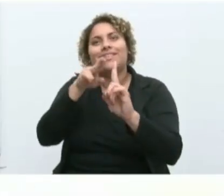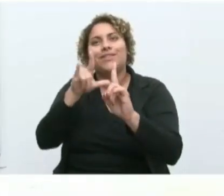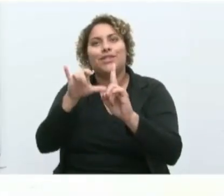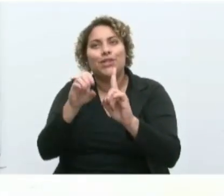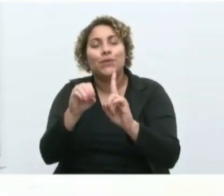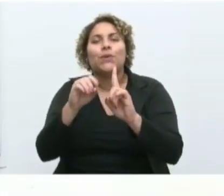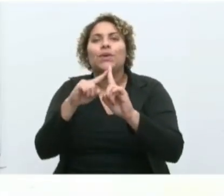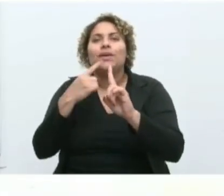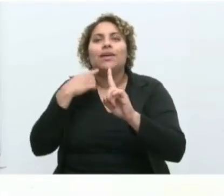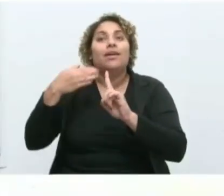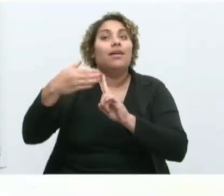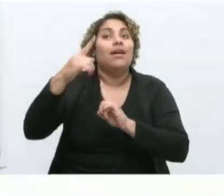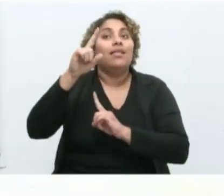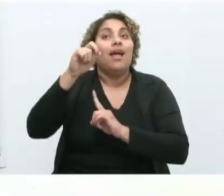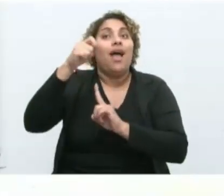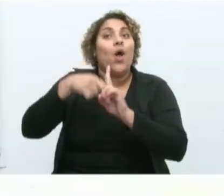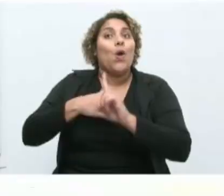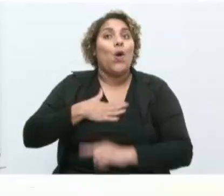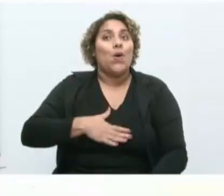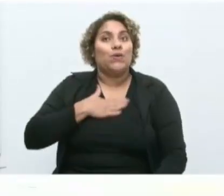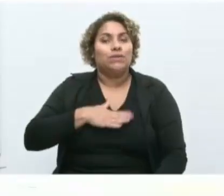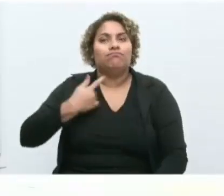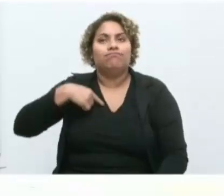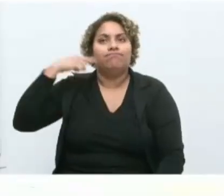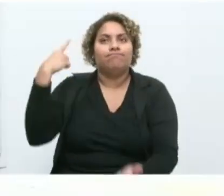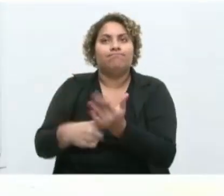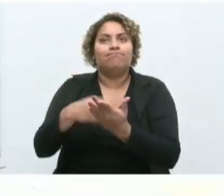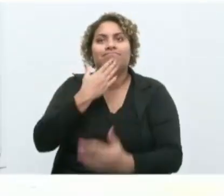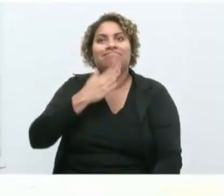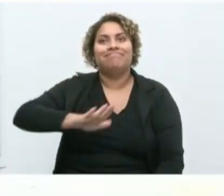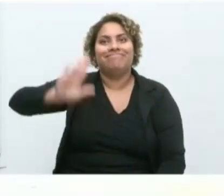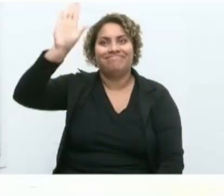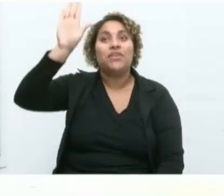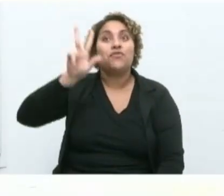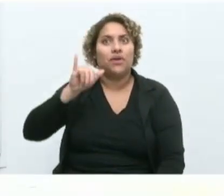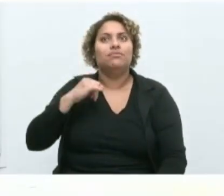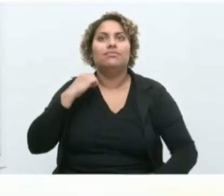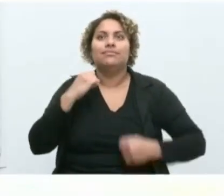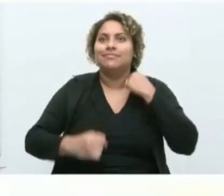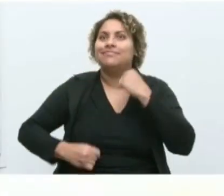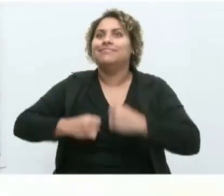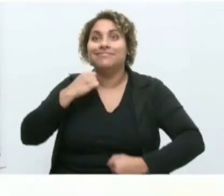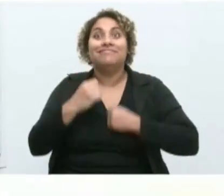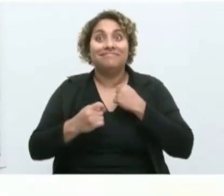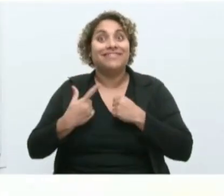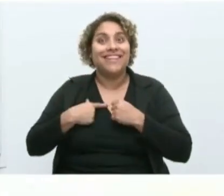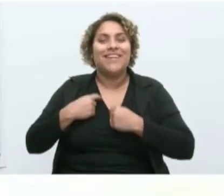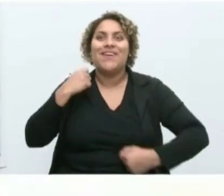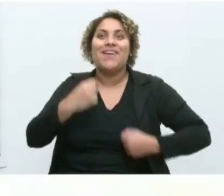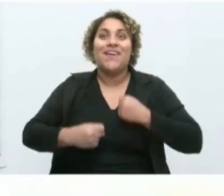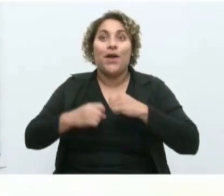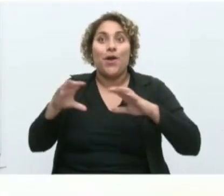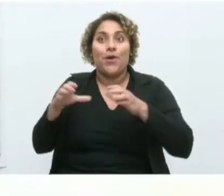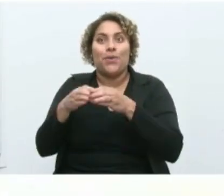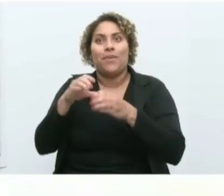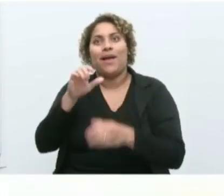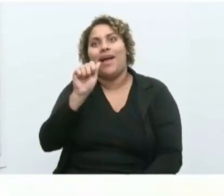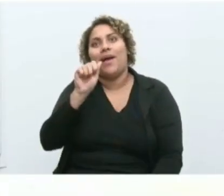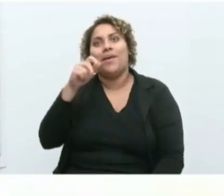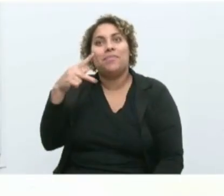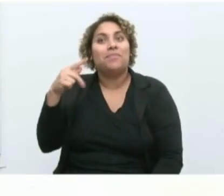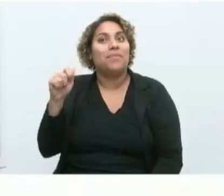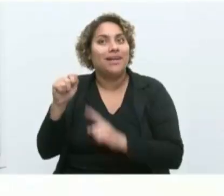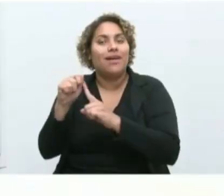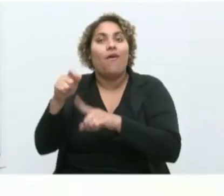de agosto, vários vereadores se prometeram correr, ó. Dia 10 de agosto tem a corrida da APA, 7 da